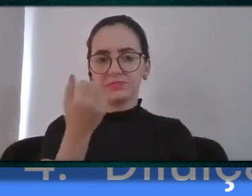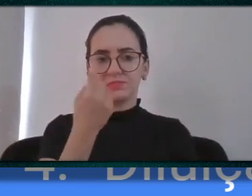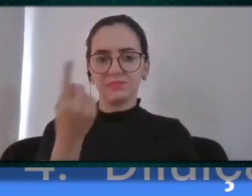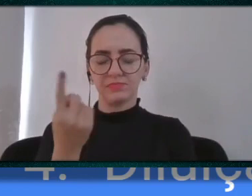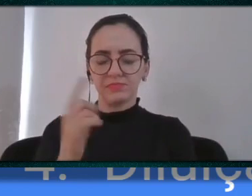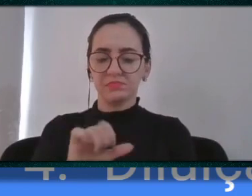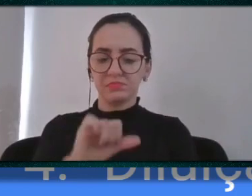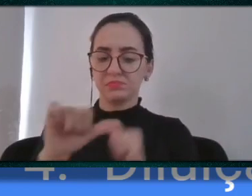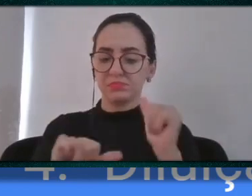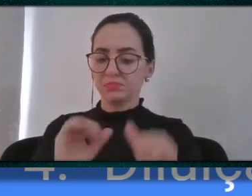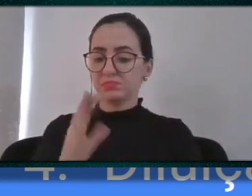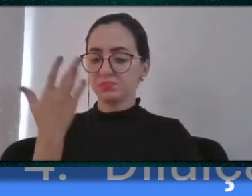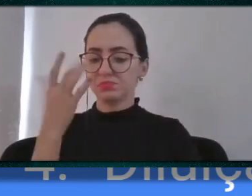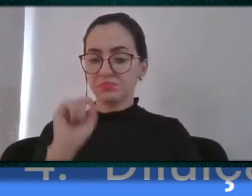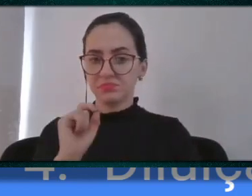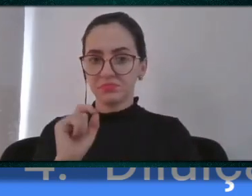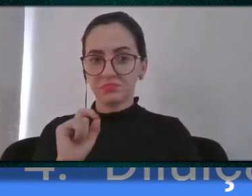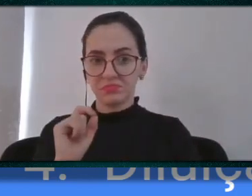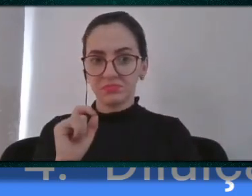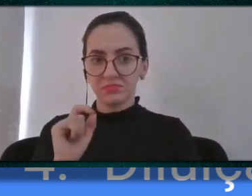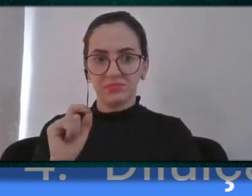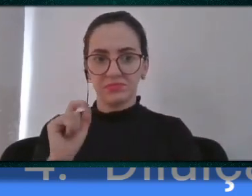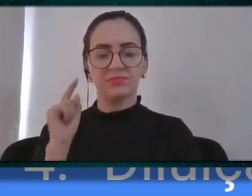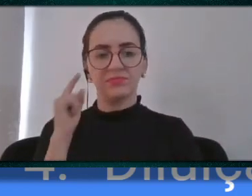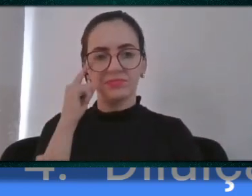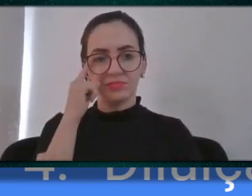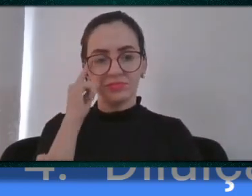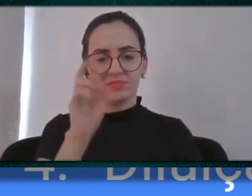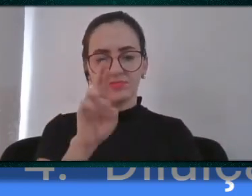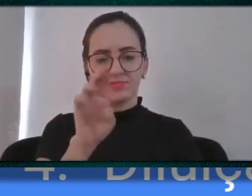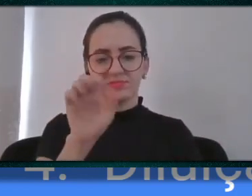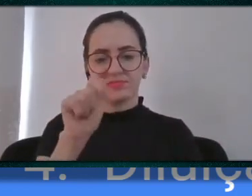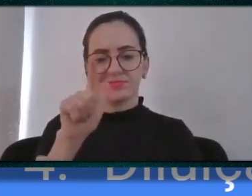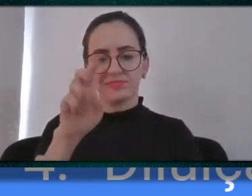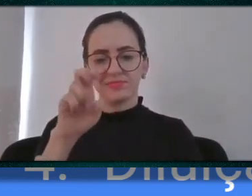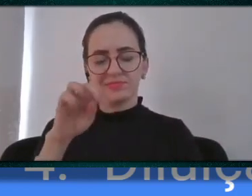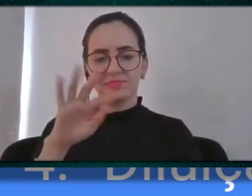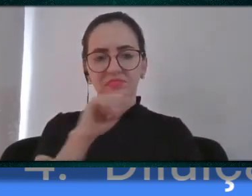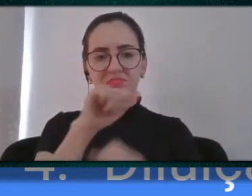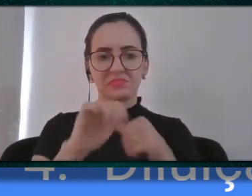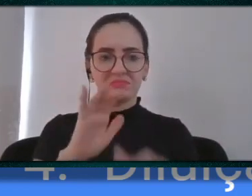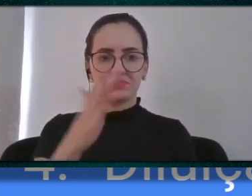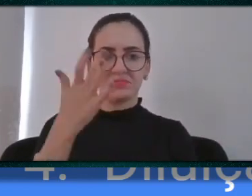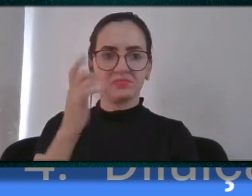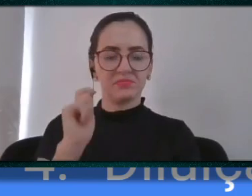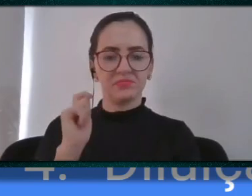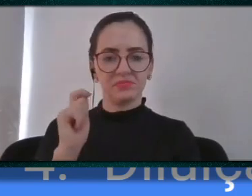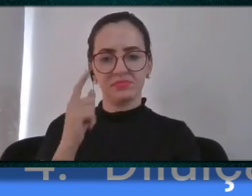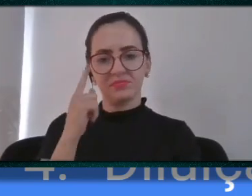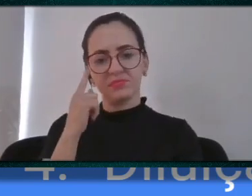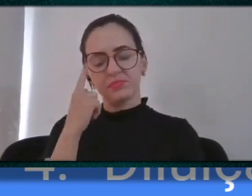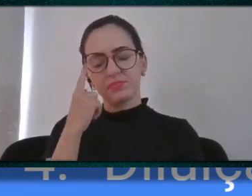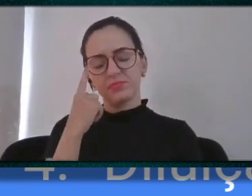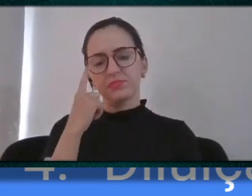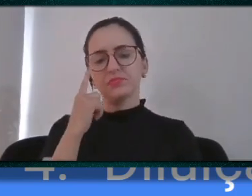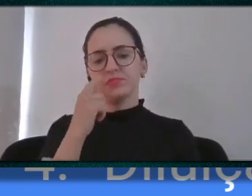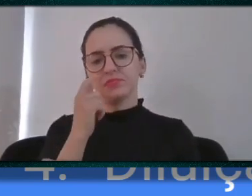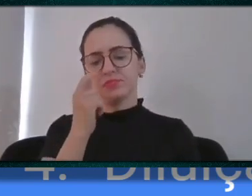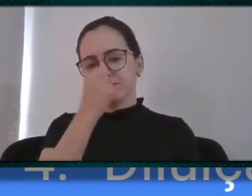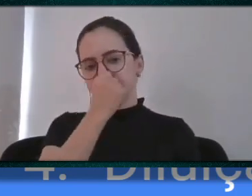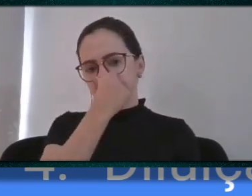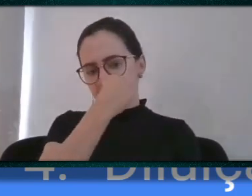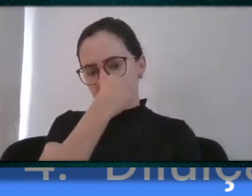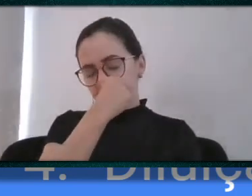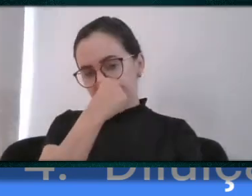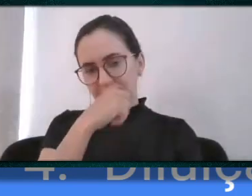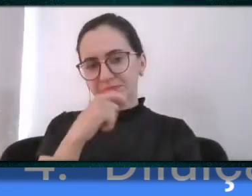ele me diz qual seria o valor se tivesse 1 litro. Só que aqui eu não tenho 1 litro, eu tenho exatamente volumes menores